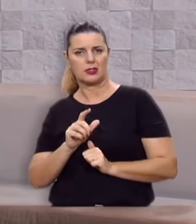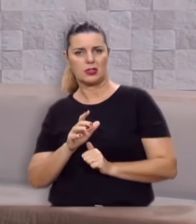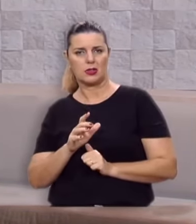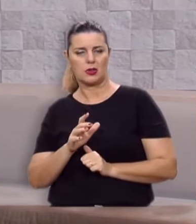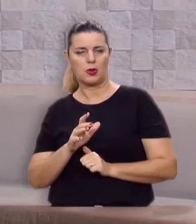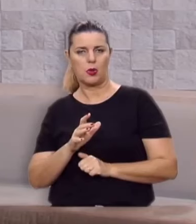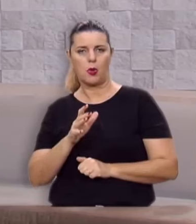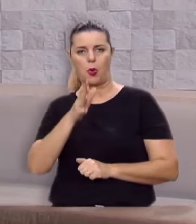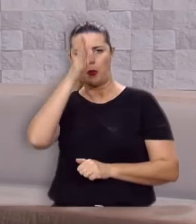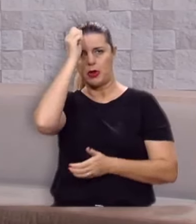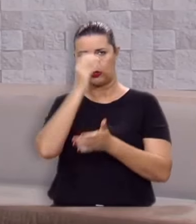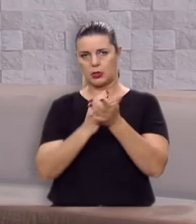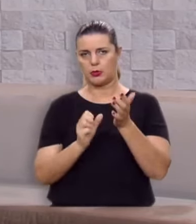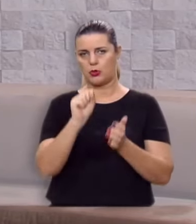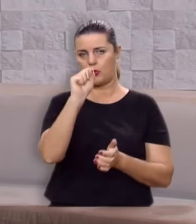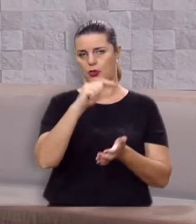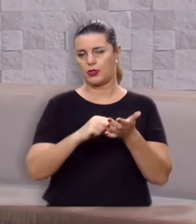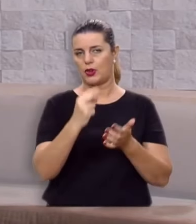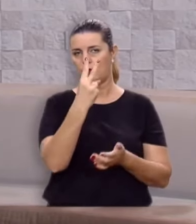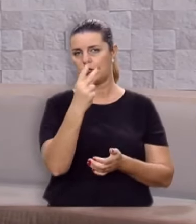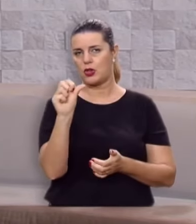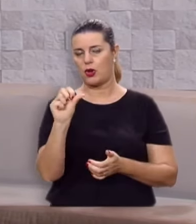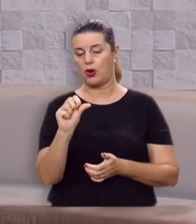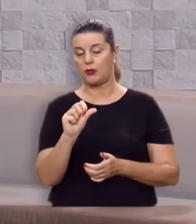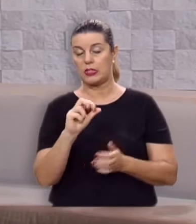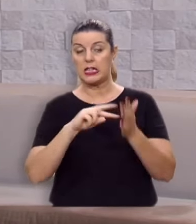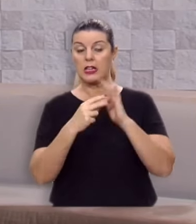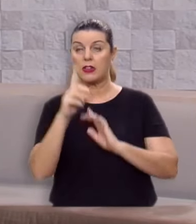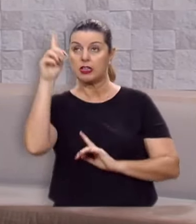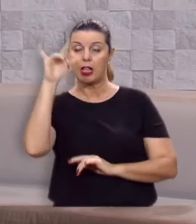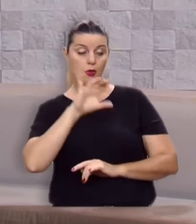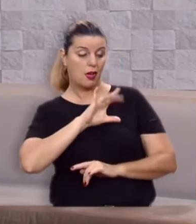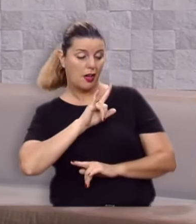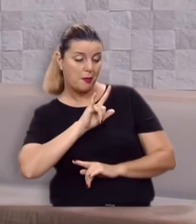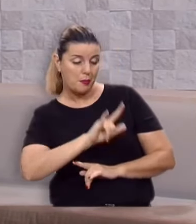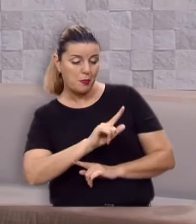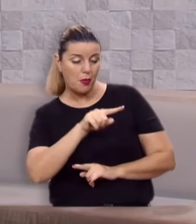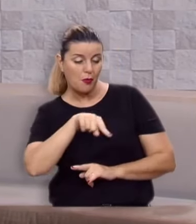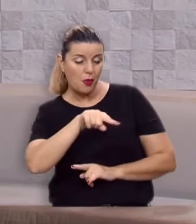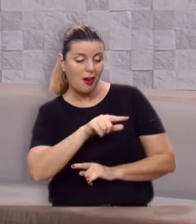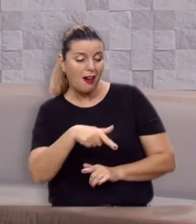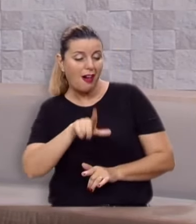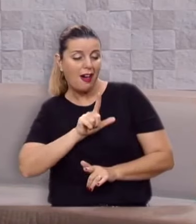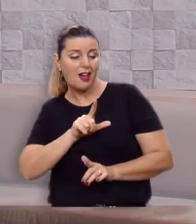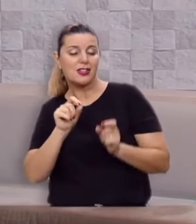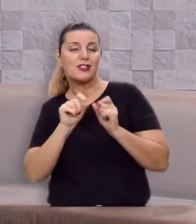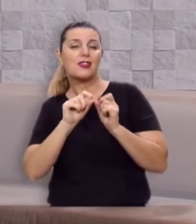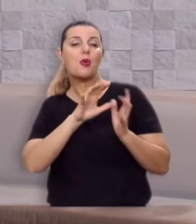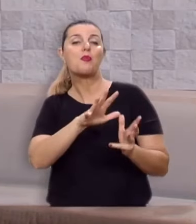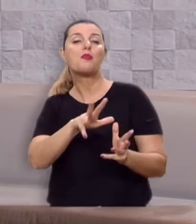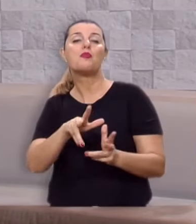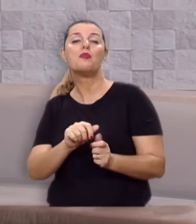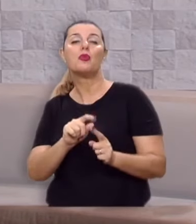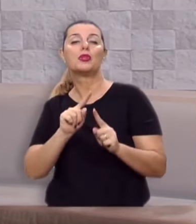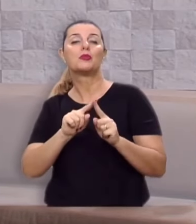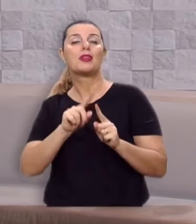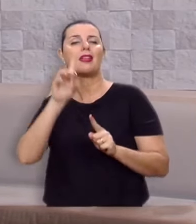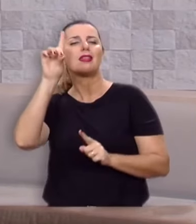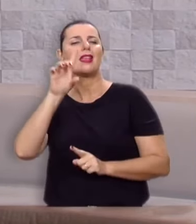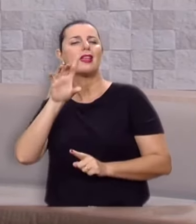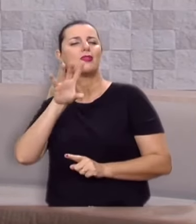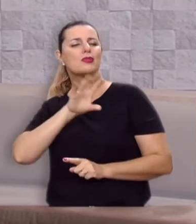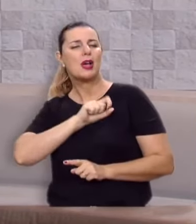Romanos 8, 29. Isso significa que Deus amou você antes mesmo da fundação do mundo, porque Deus ama